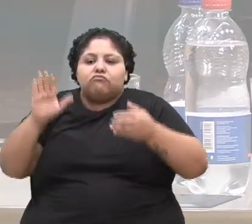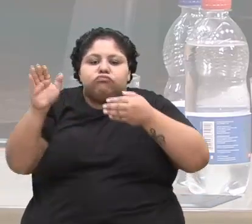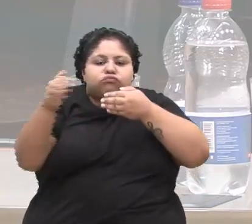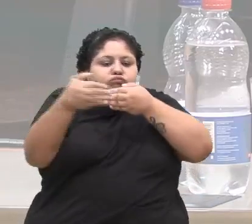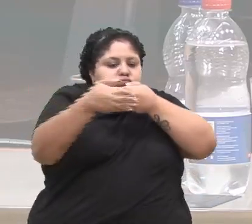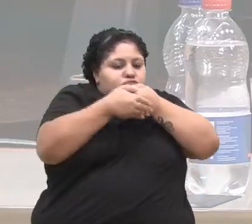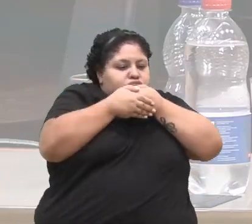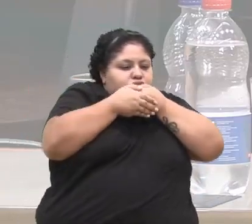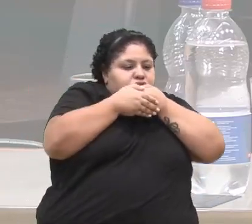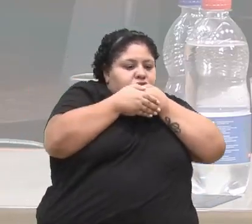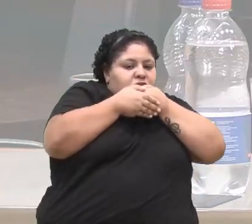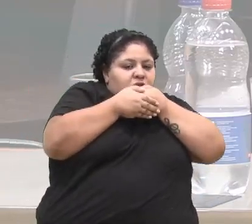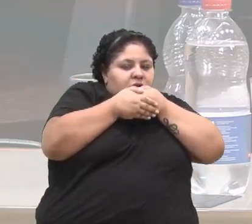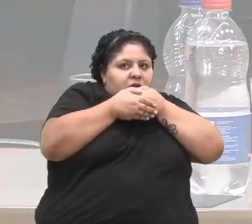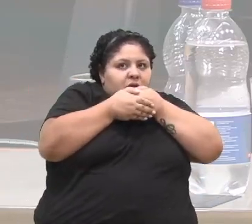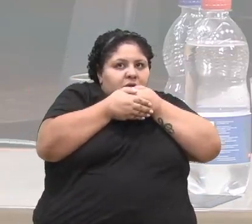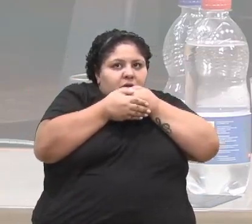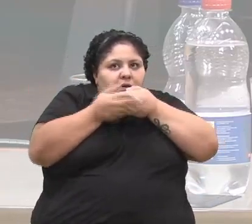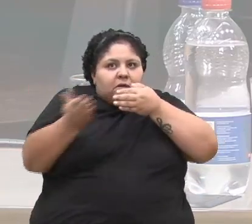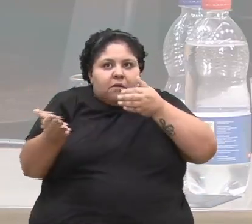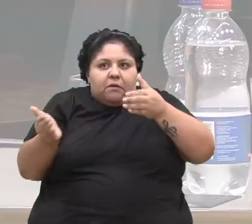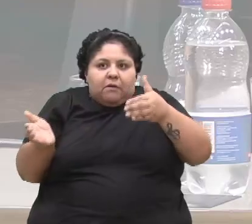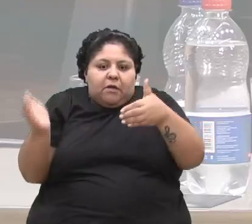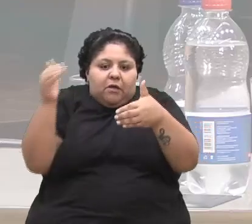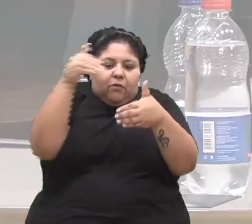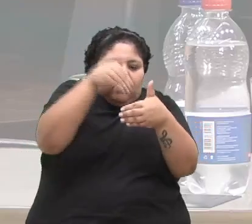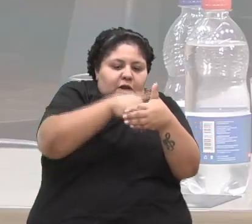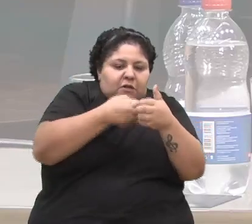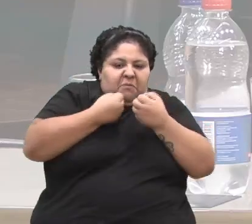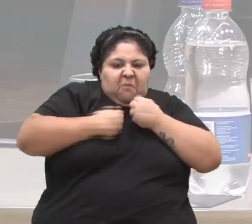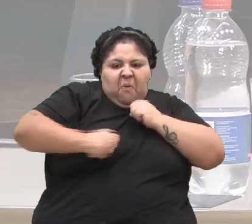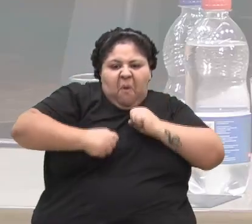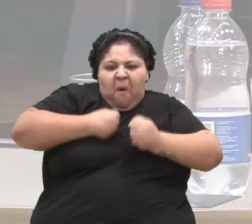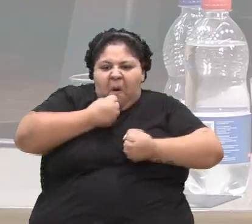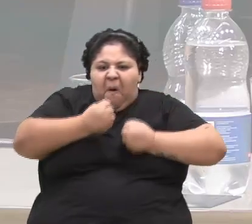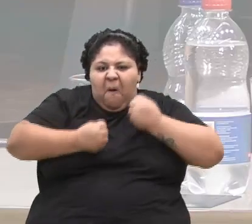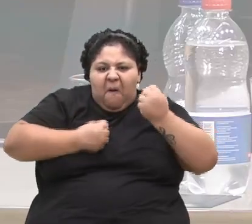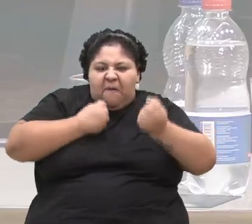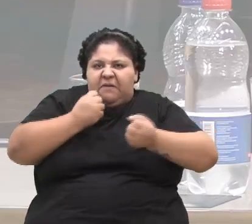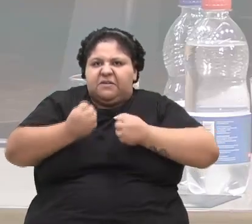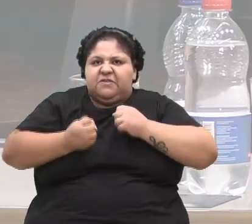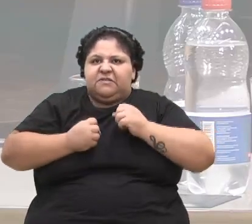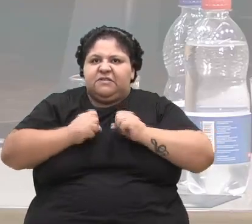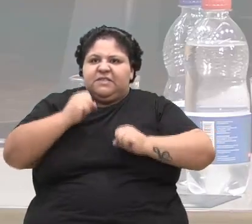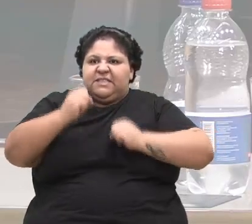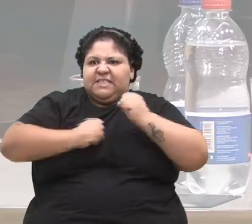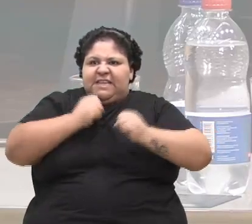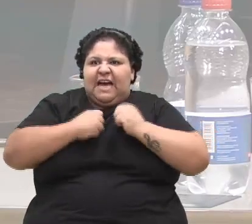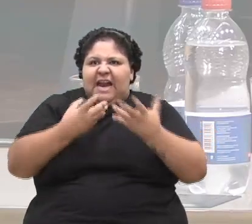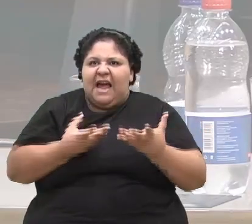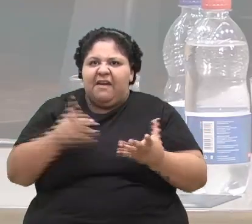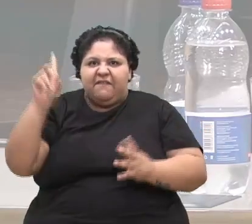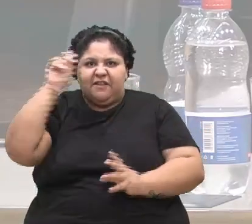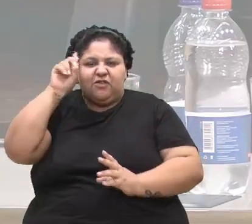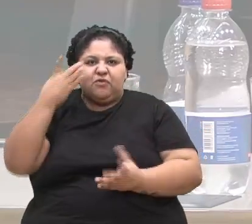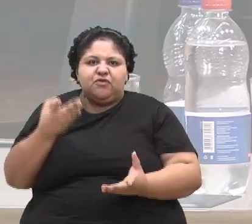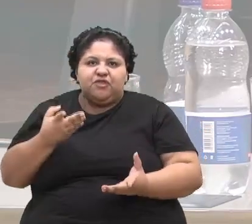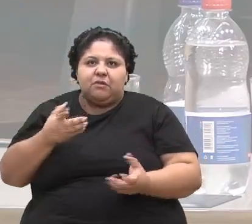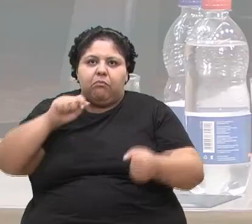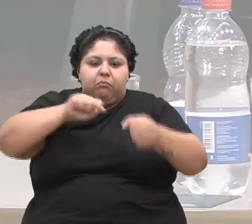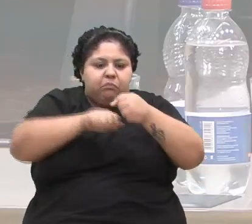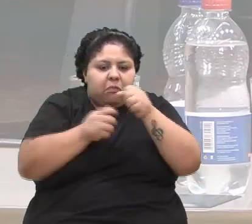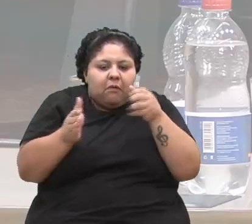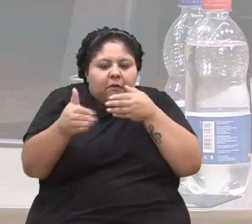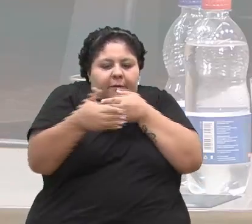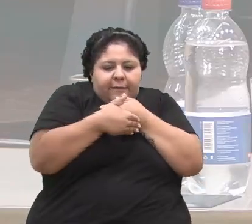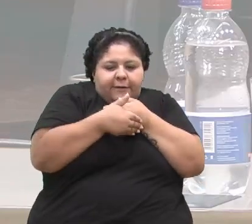nessa bolha, o ódio nosso de cada dia. E é bem pelo contrário, vereador. Nós, enquanto servidores públicos da população, nós temos que levar uma